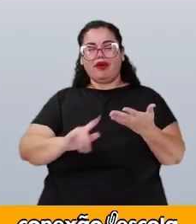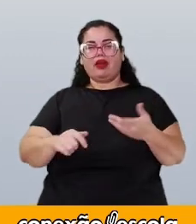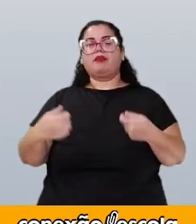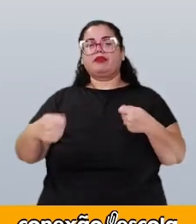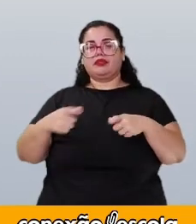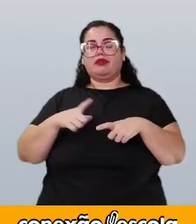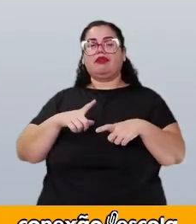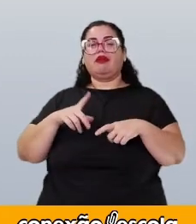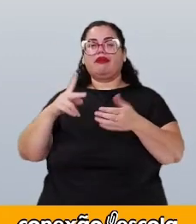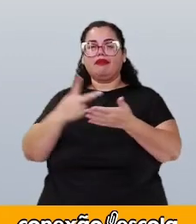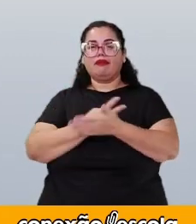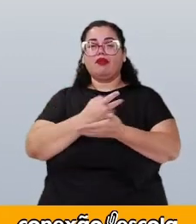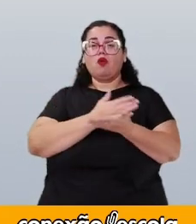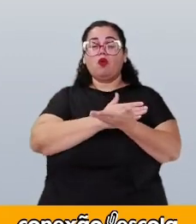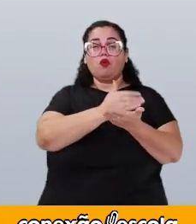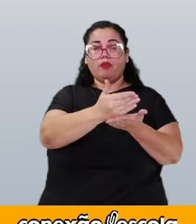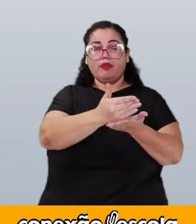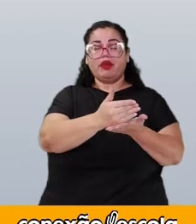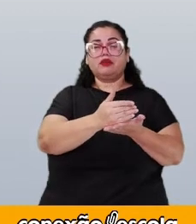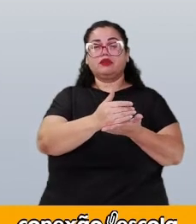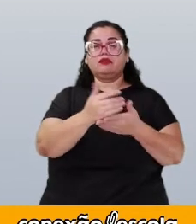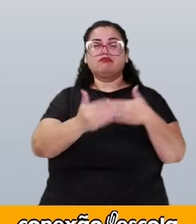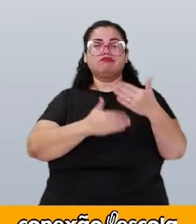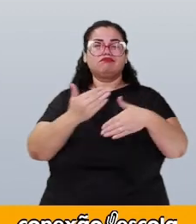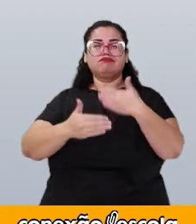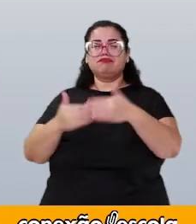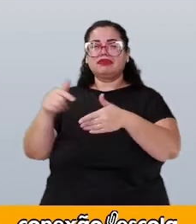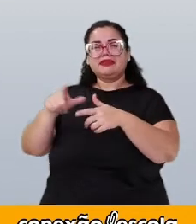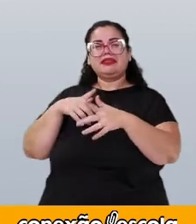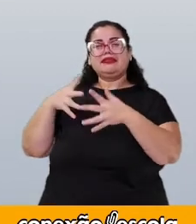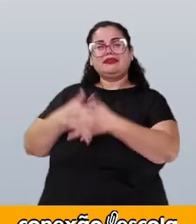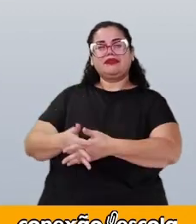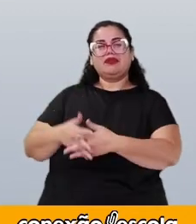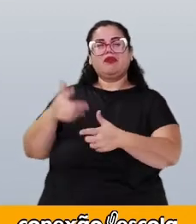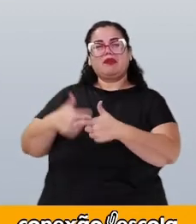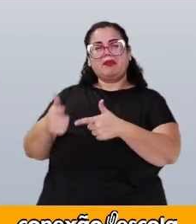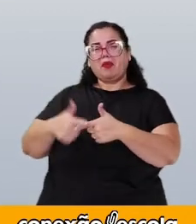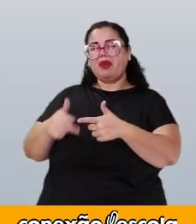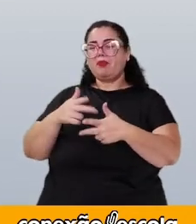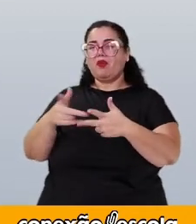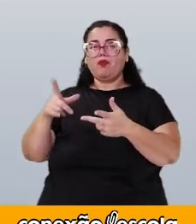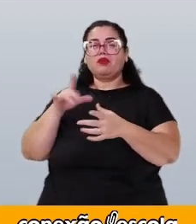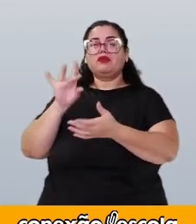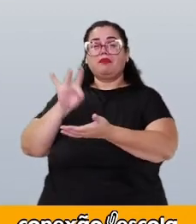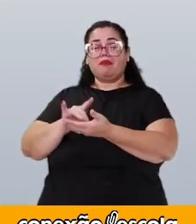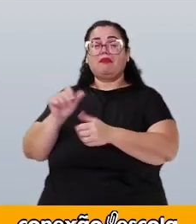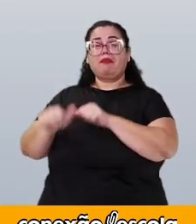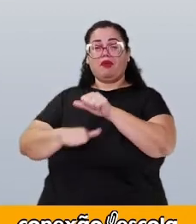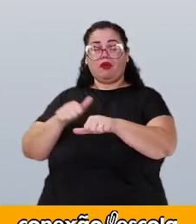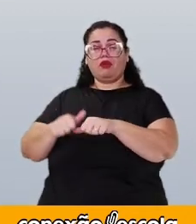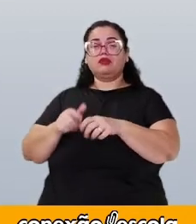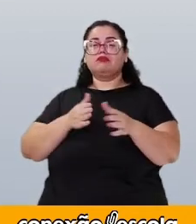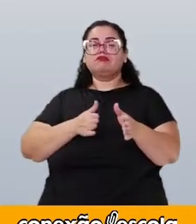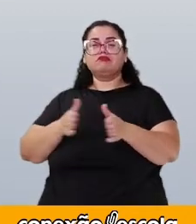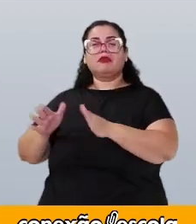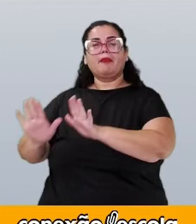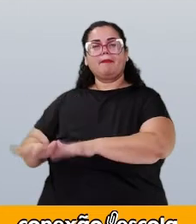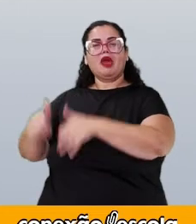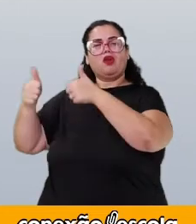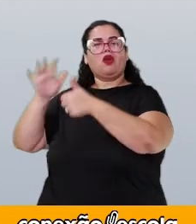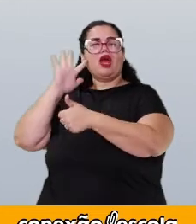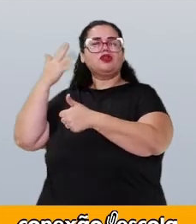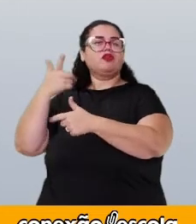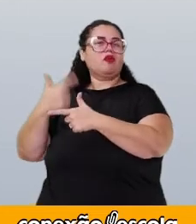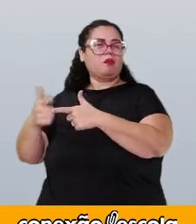uma situação inicial, algum conflito que altere essa realidade inicial, o desenvolvimento